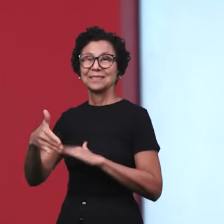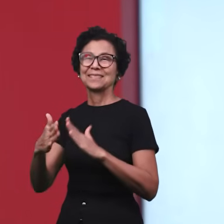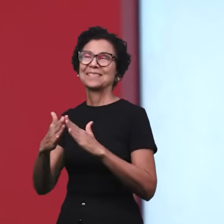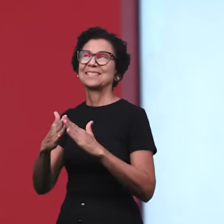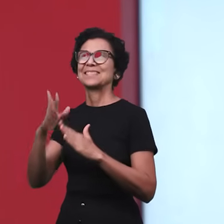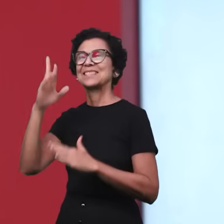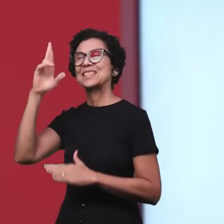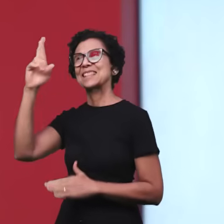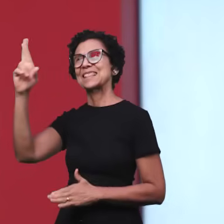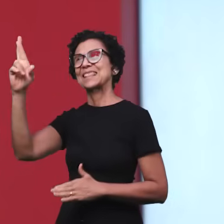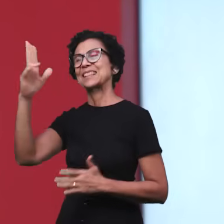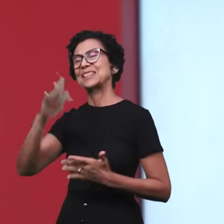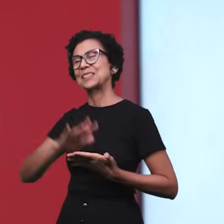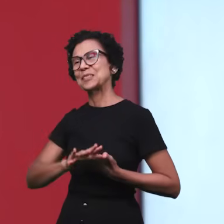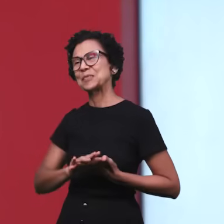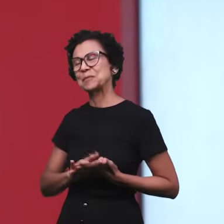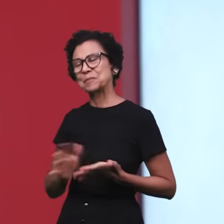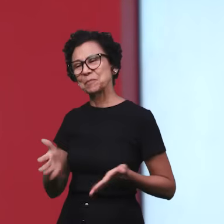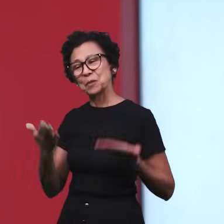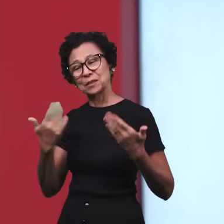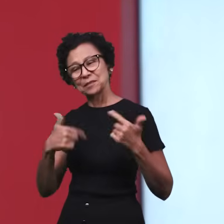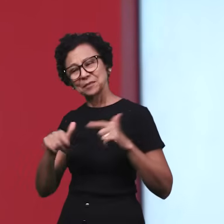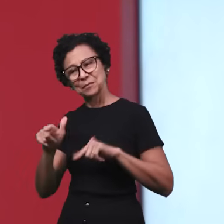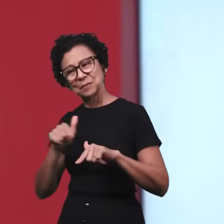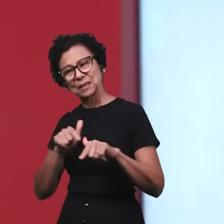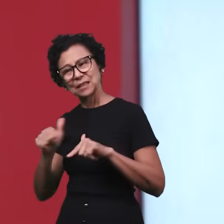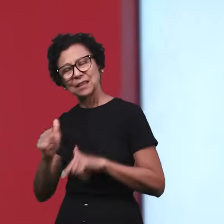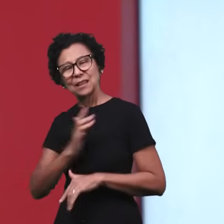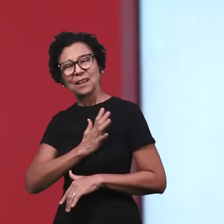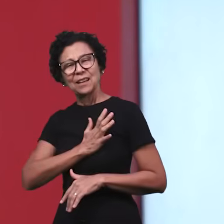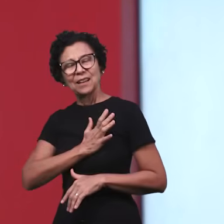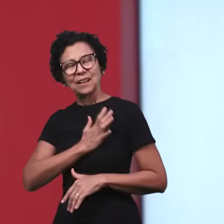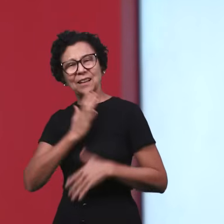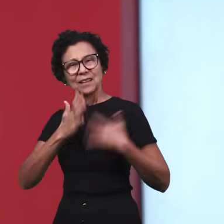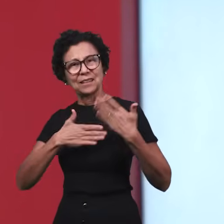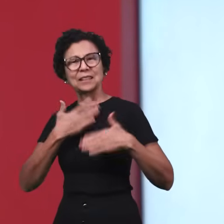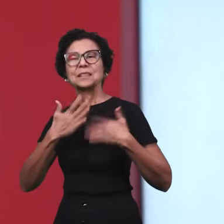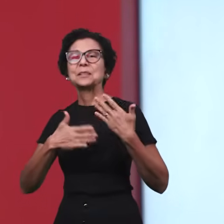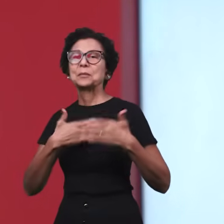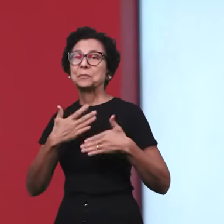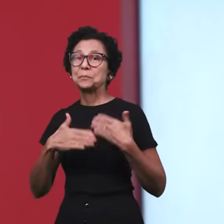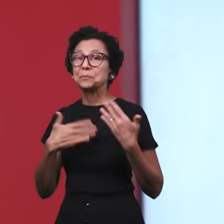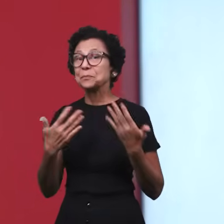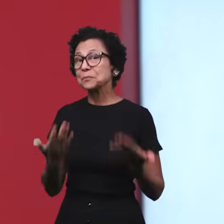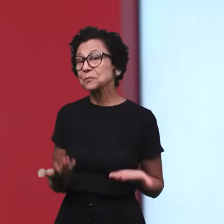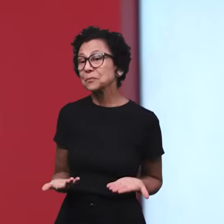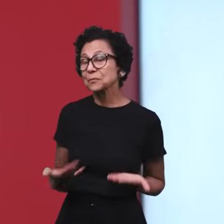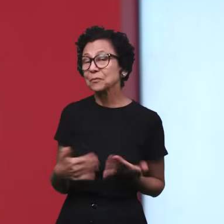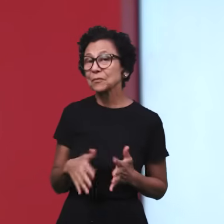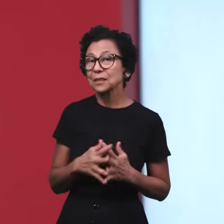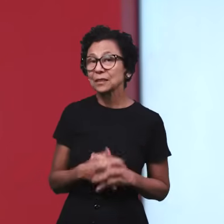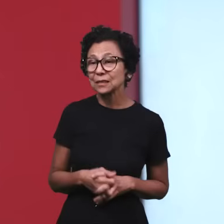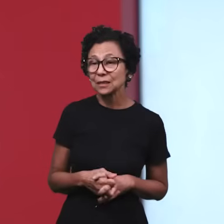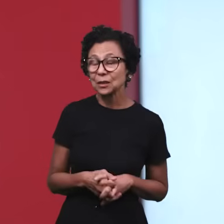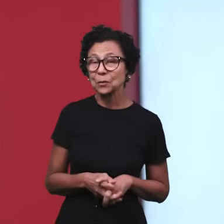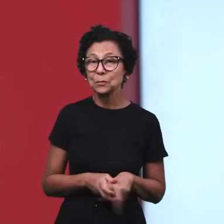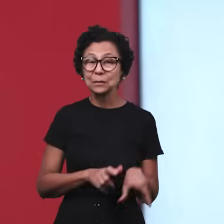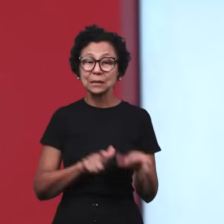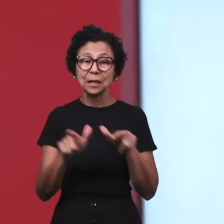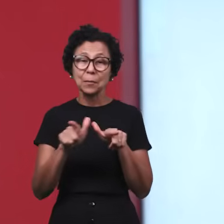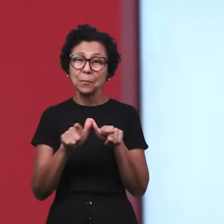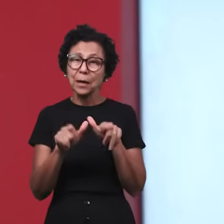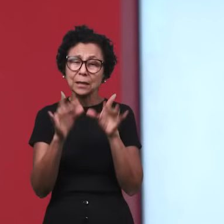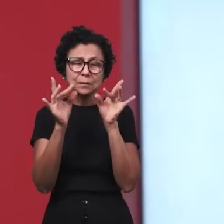do Senhor, estamos ali para trabalhar para o Senhor, o nosso coração se enche de alegria. E aí quando nós falamos de trabalho,